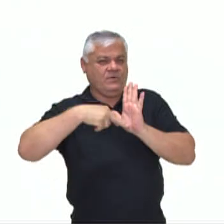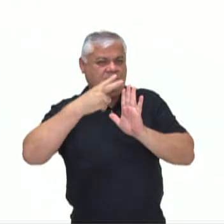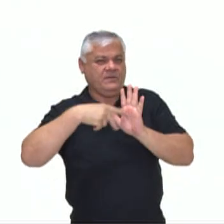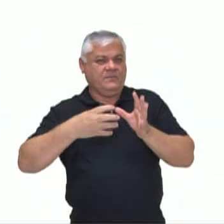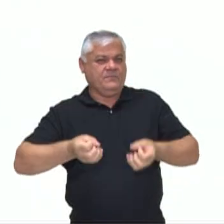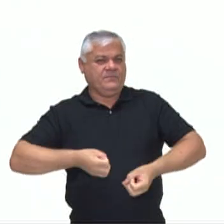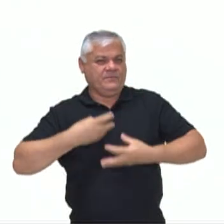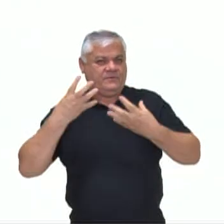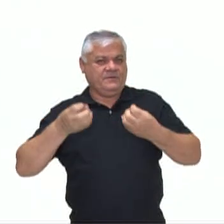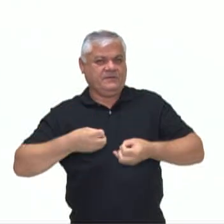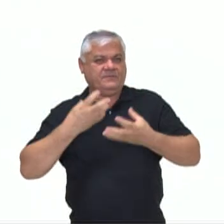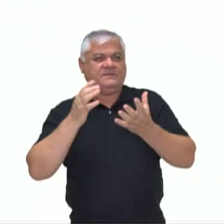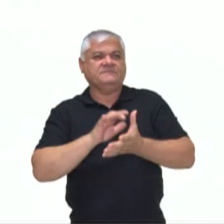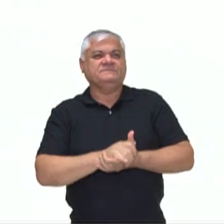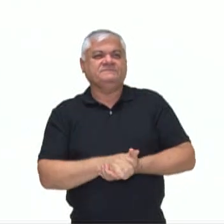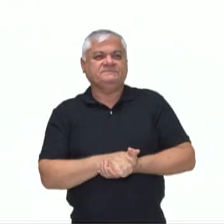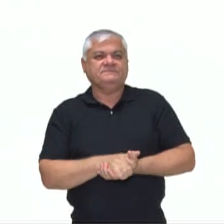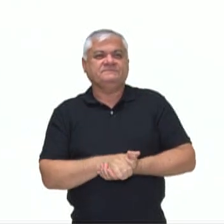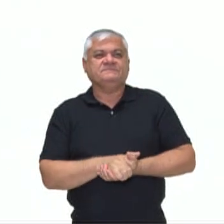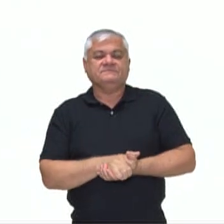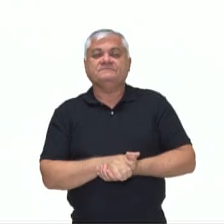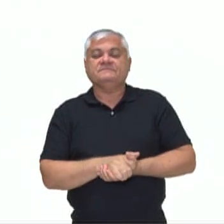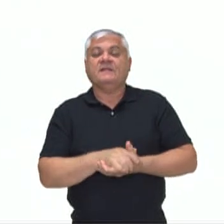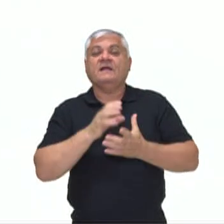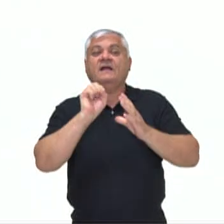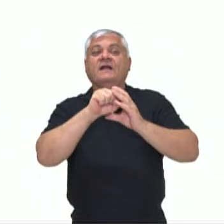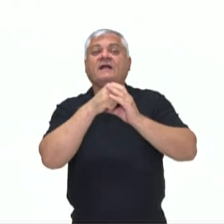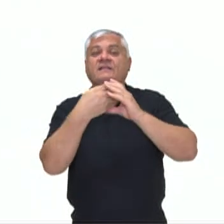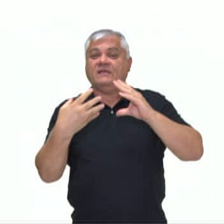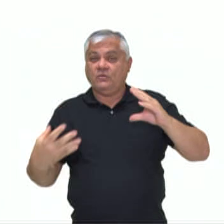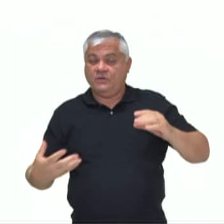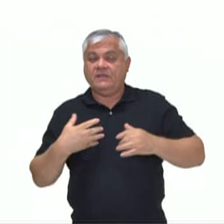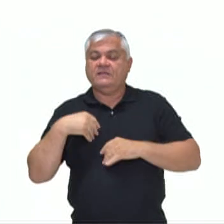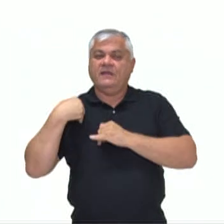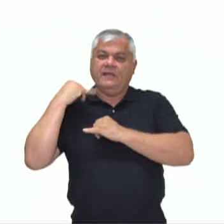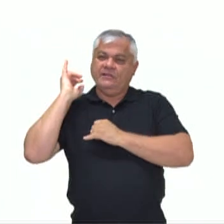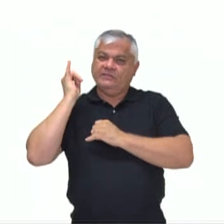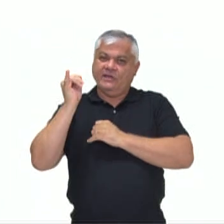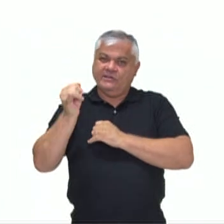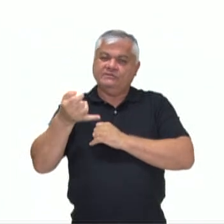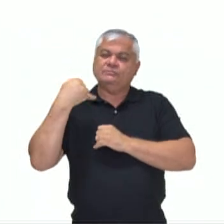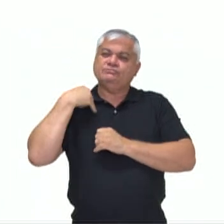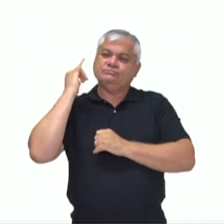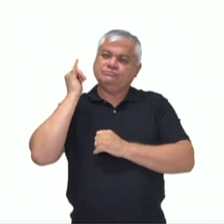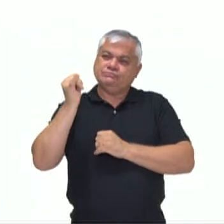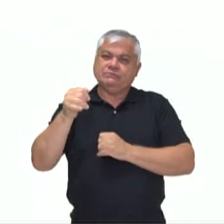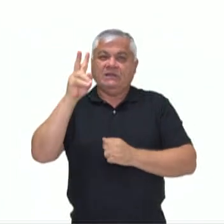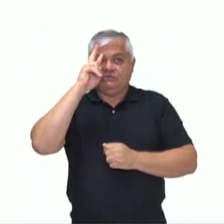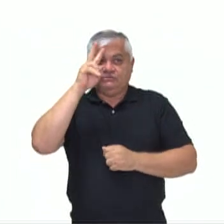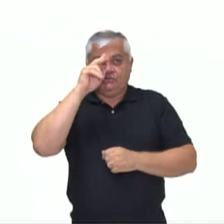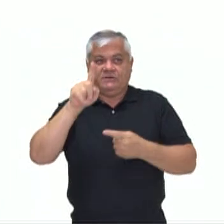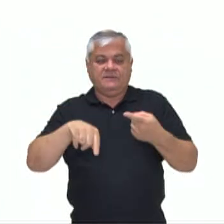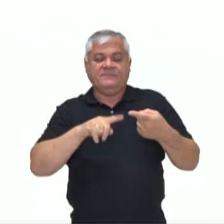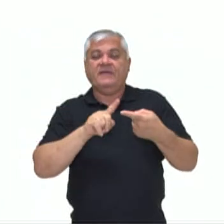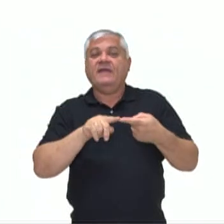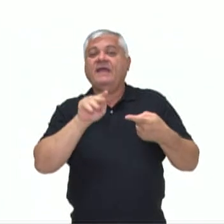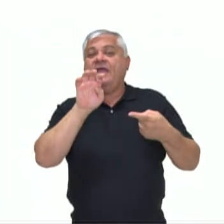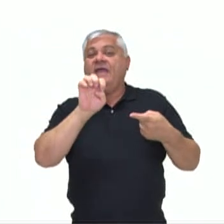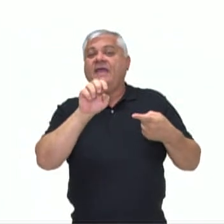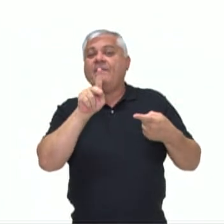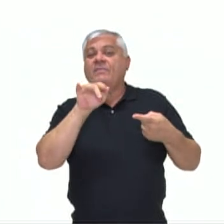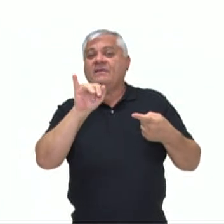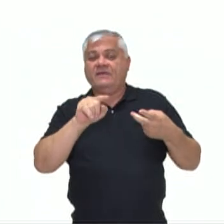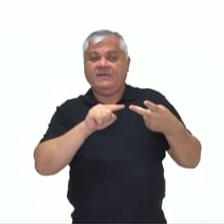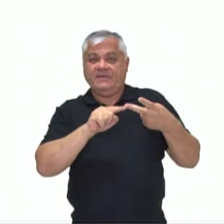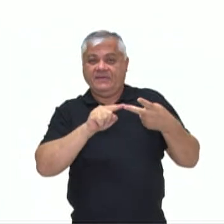poema. Categories: narrative. O poema narrativo é aquele que conta uma história. Epic.